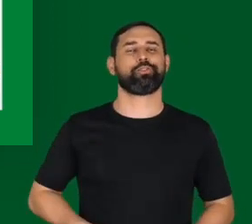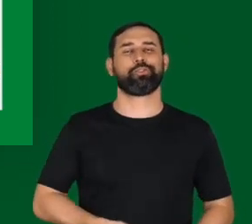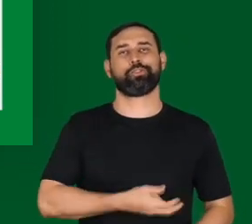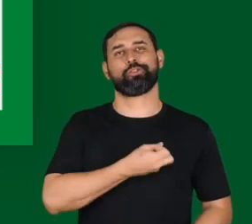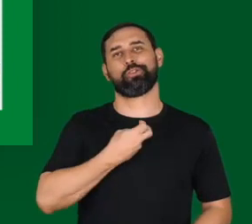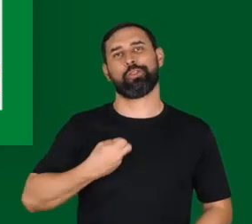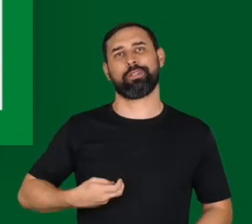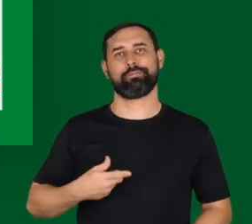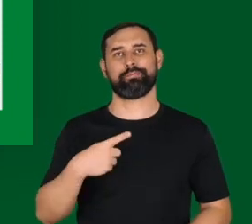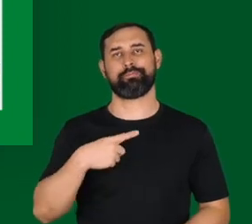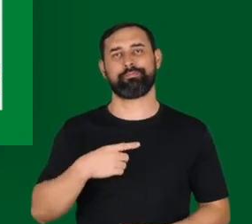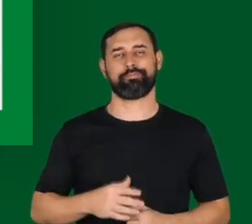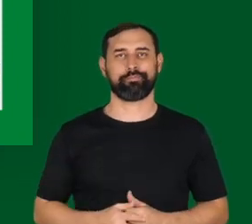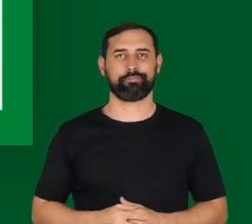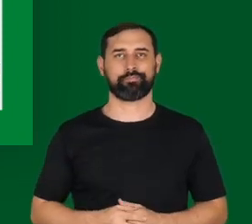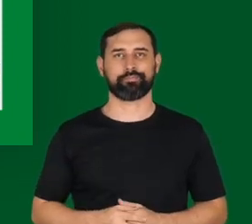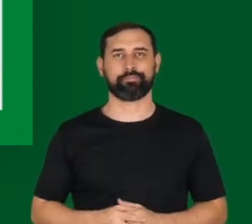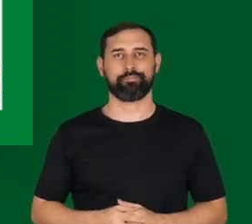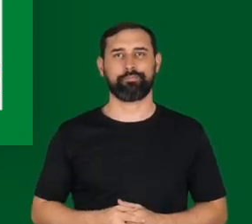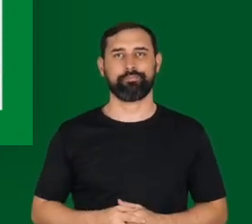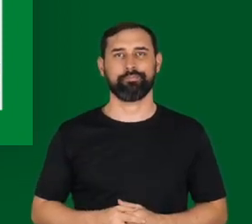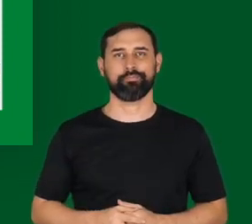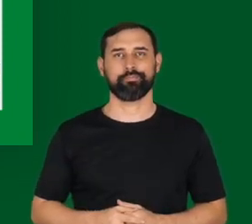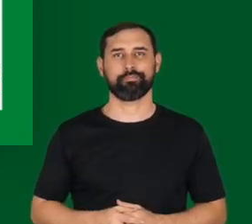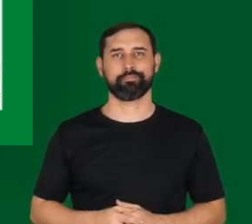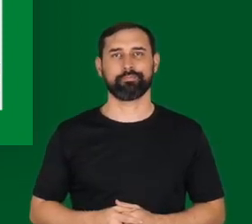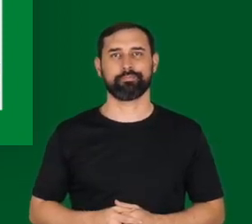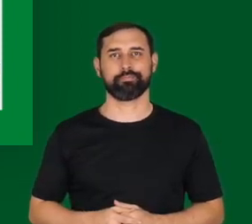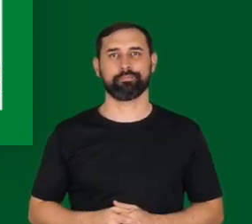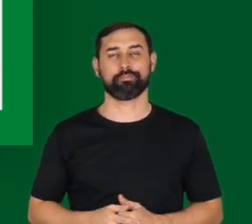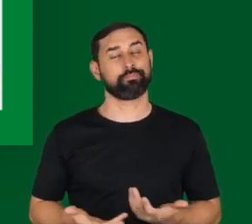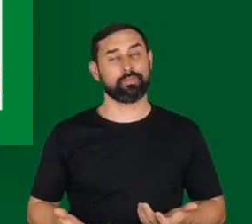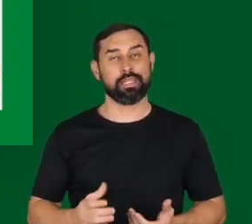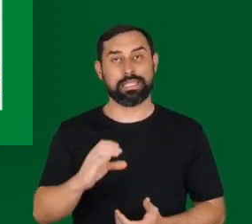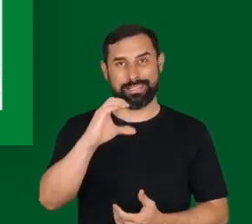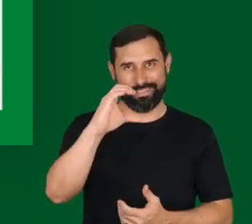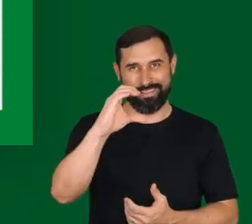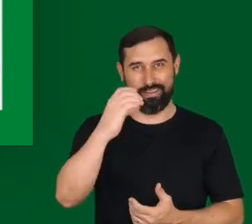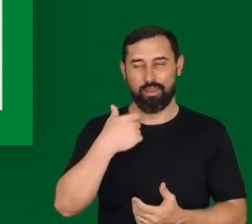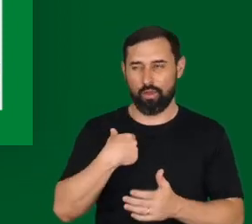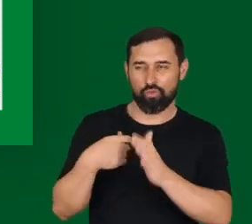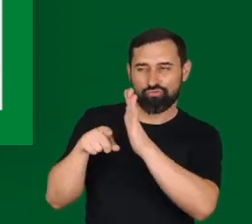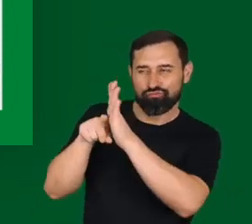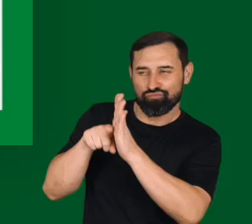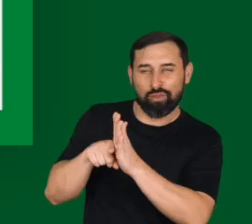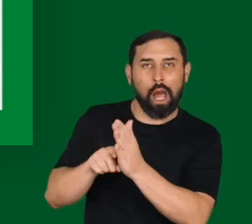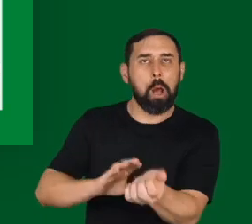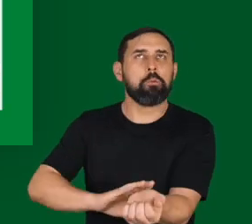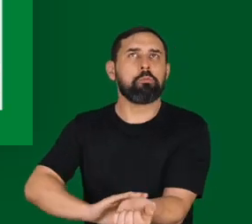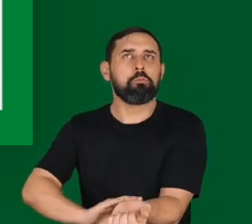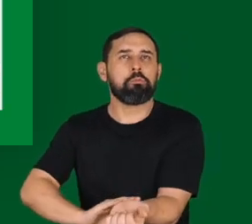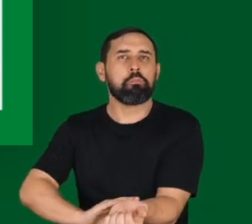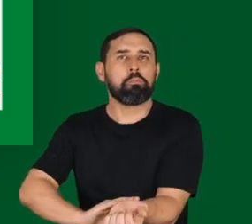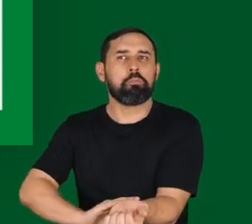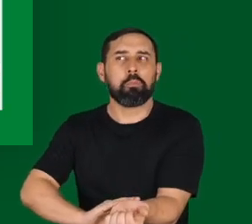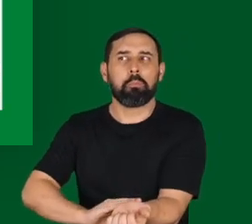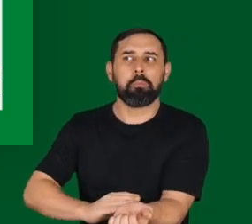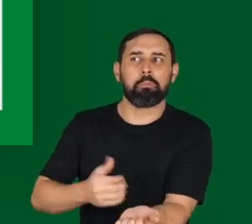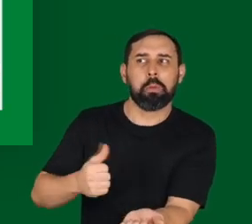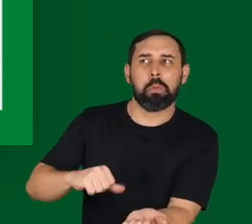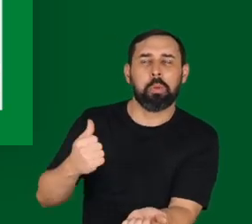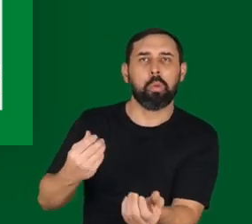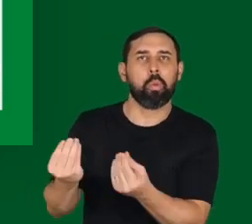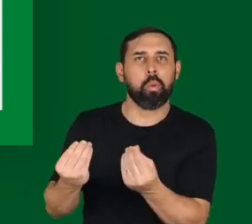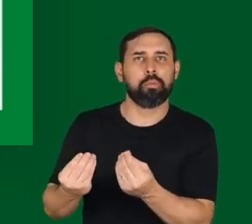principais sinais de choque hipovolêmico. Então, o que a gente verifica no C? Não é só se